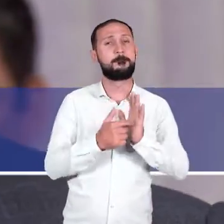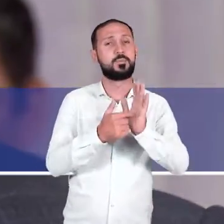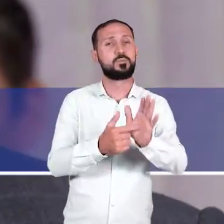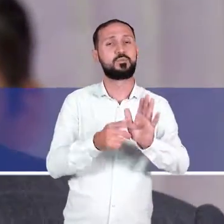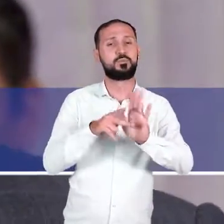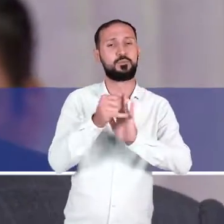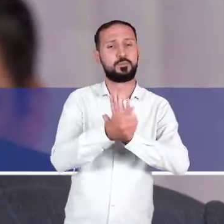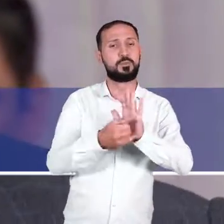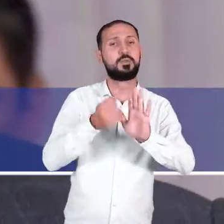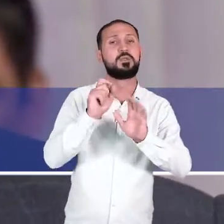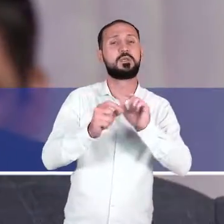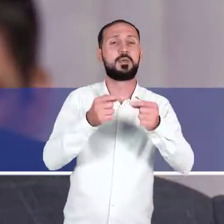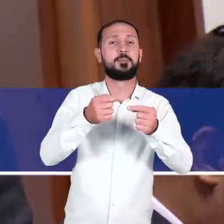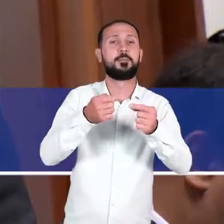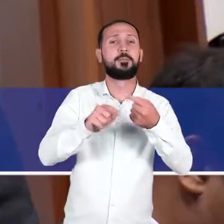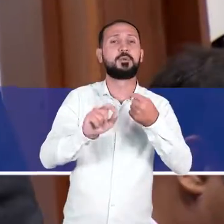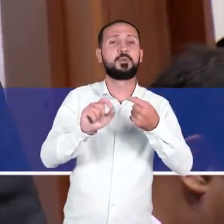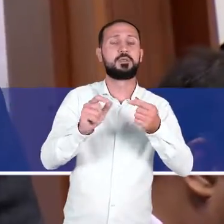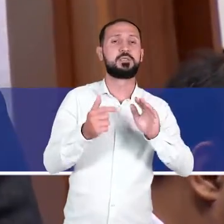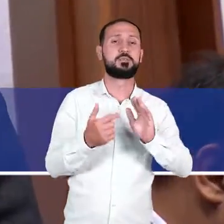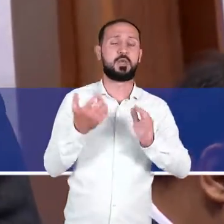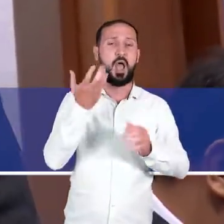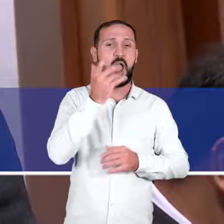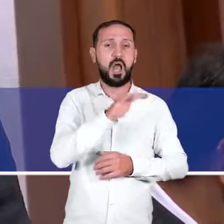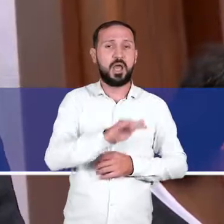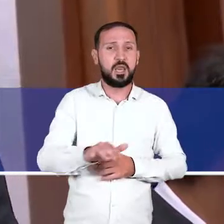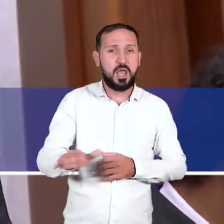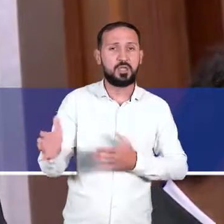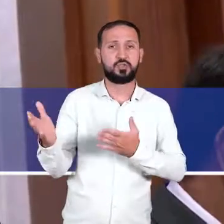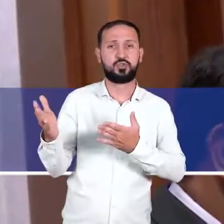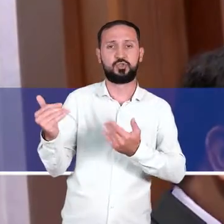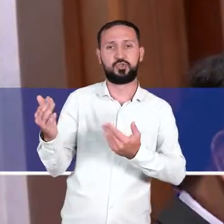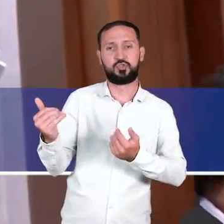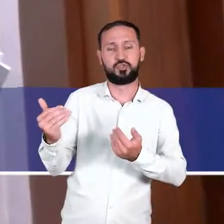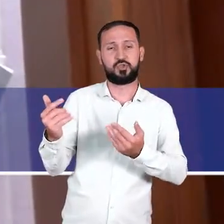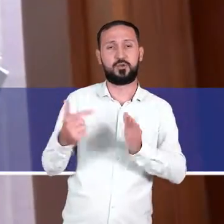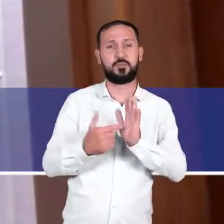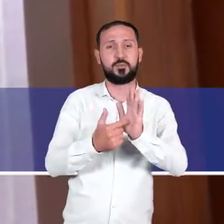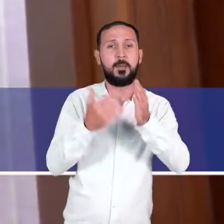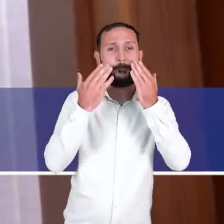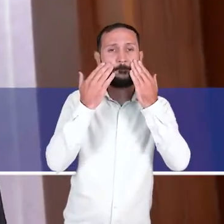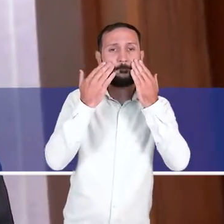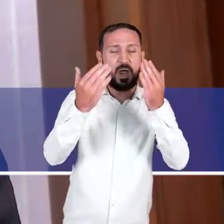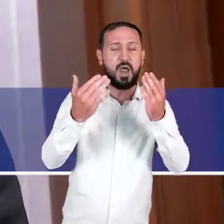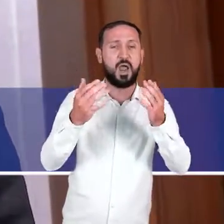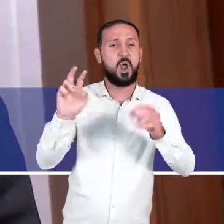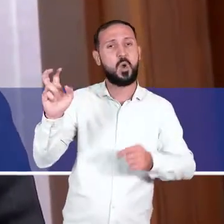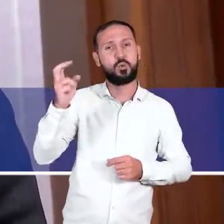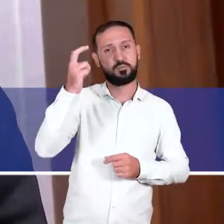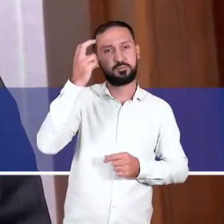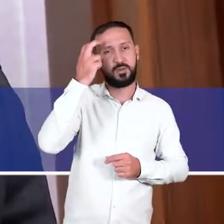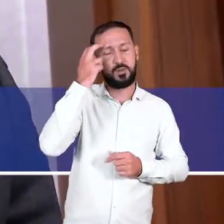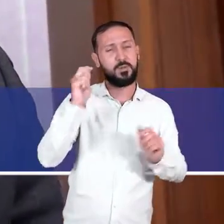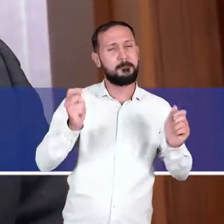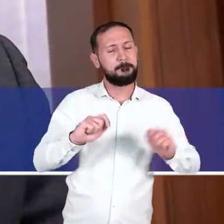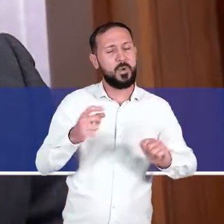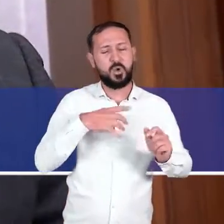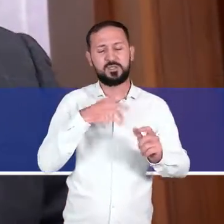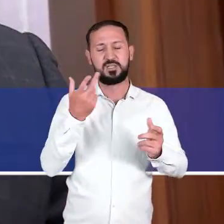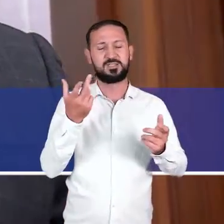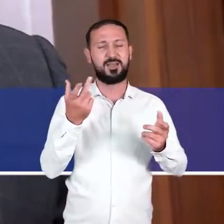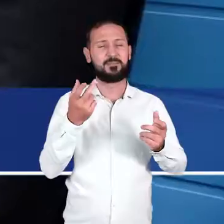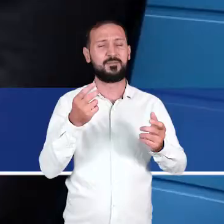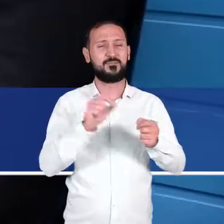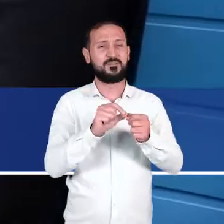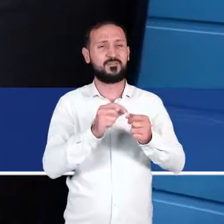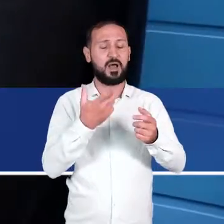um projeto de lei que proíbe a exposição de crianças e adolescentes a manifestações culturais que possam